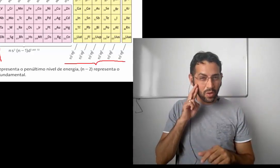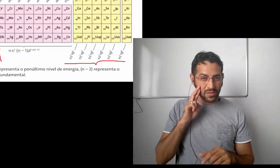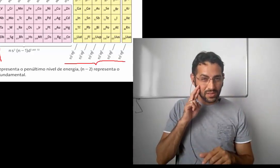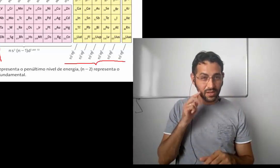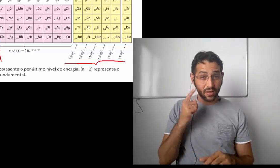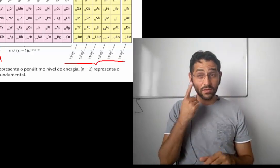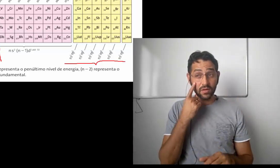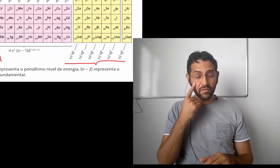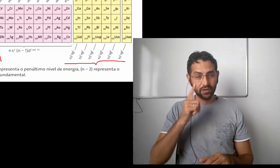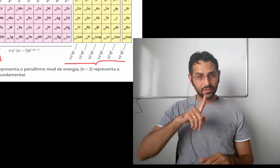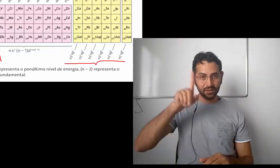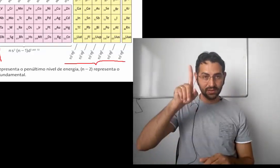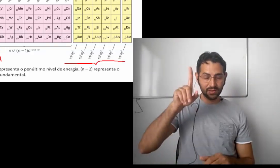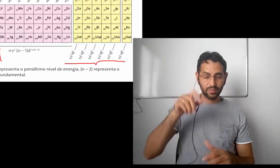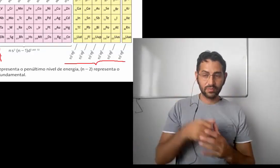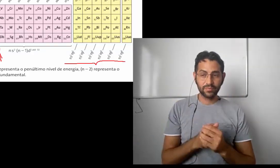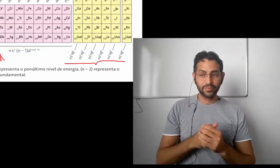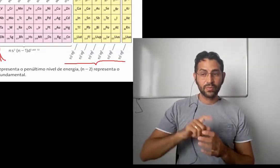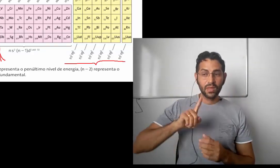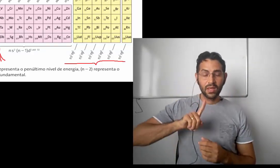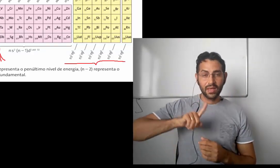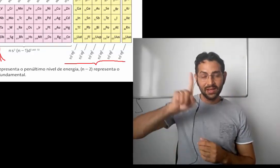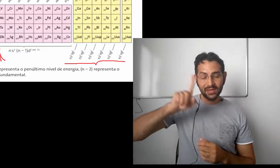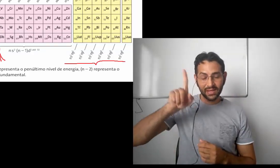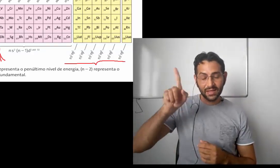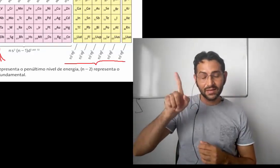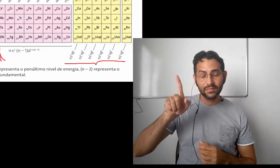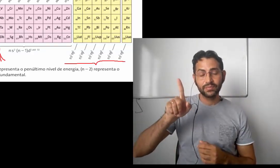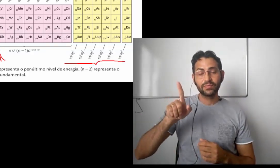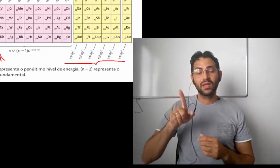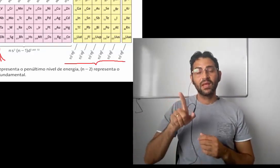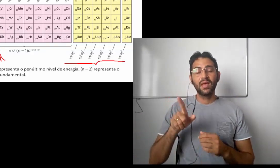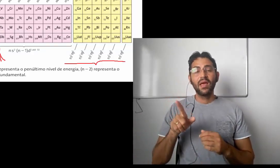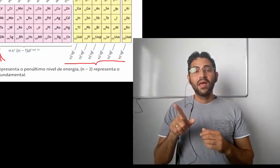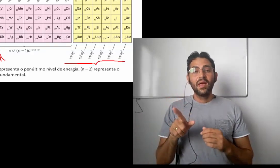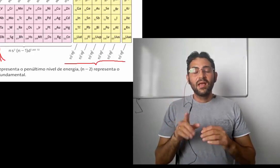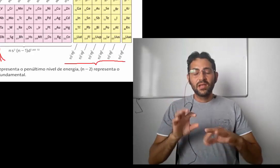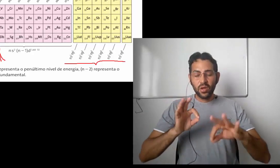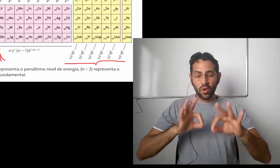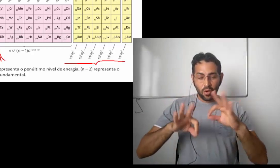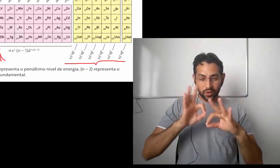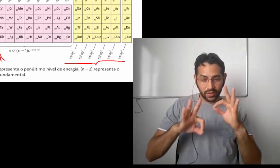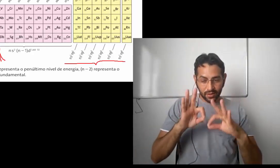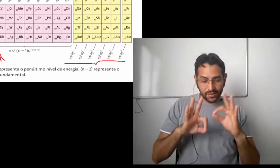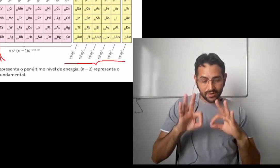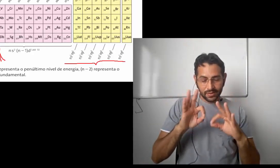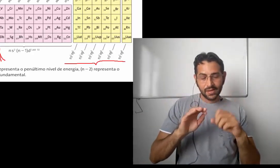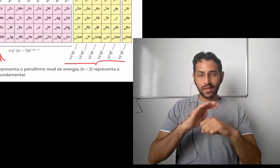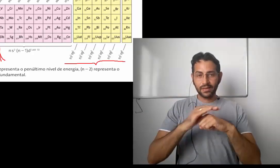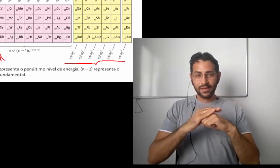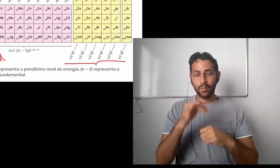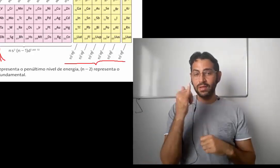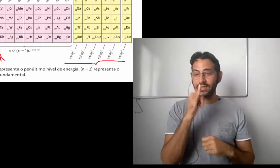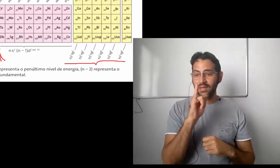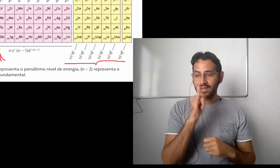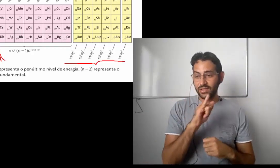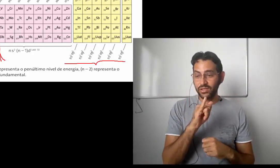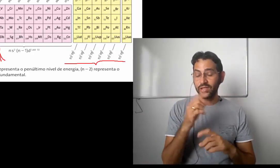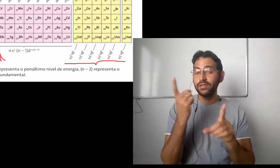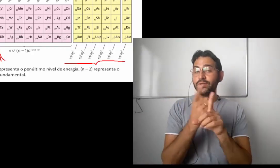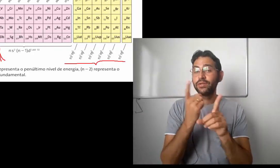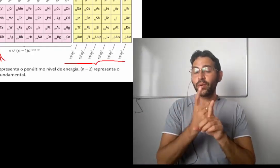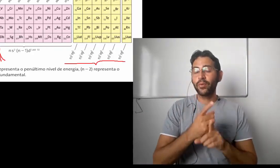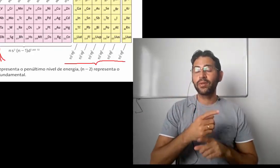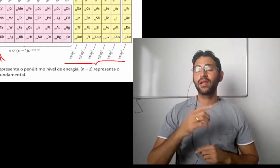apresentar o orbital D como o último lá. O último ou